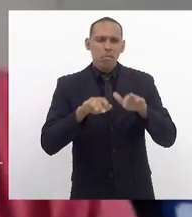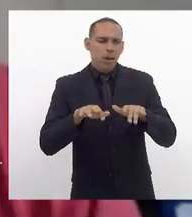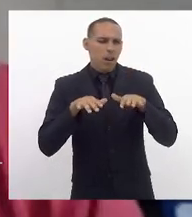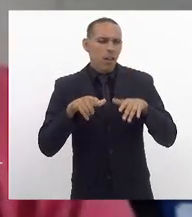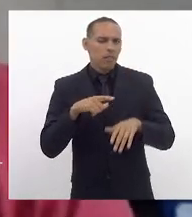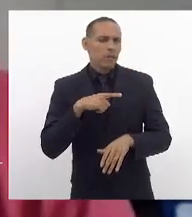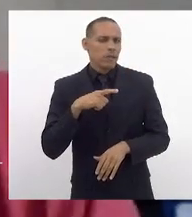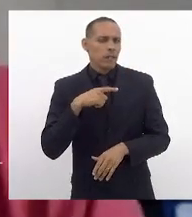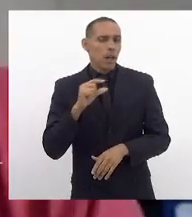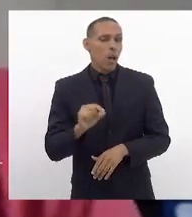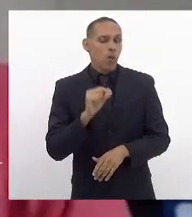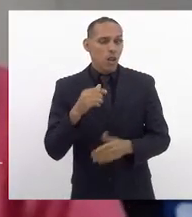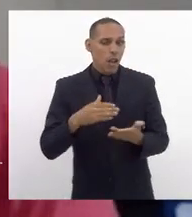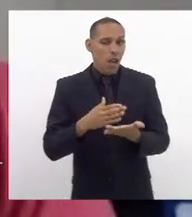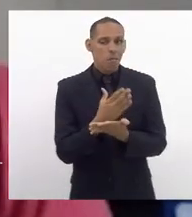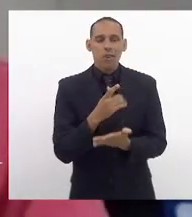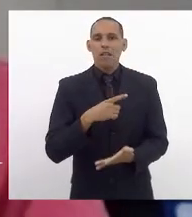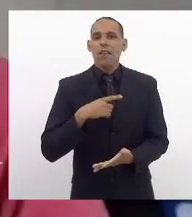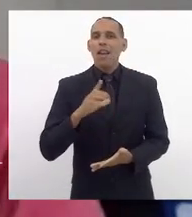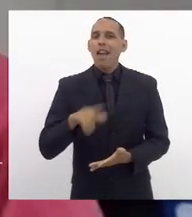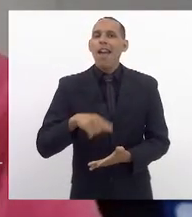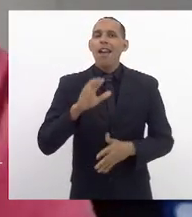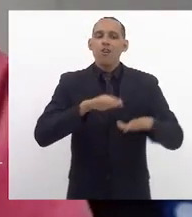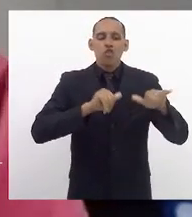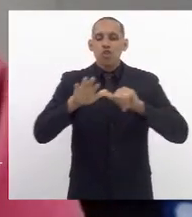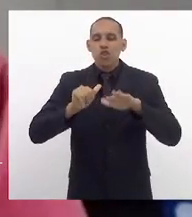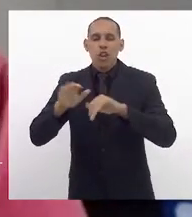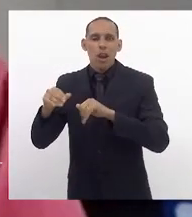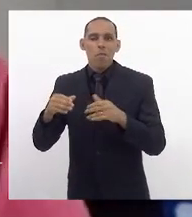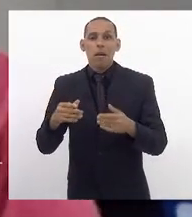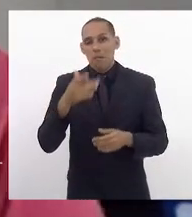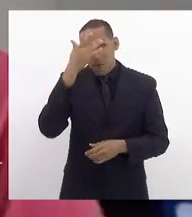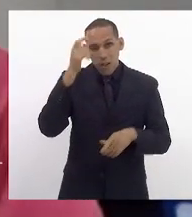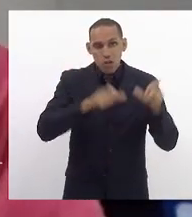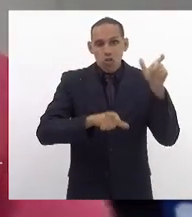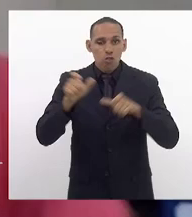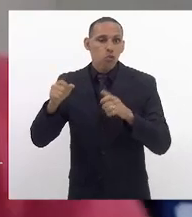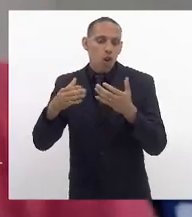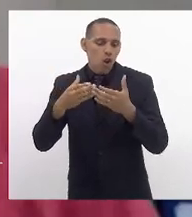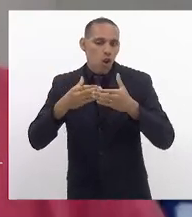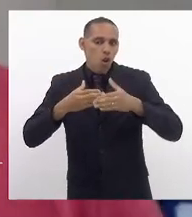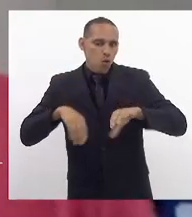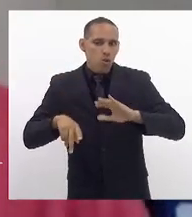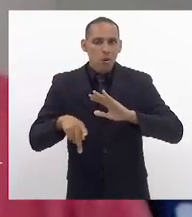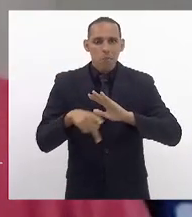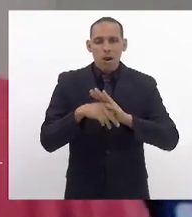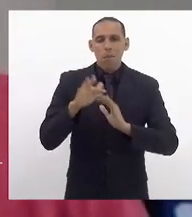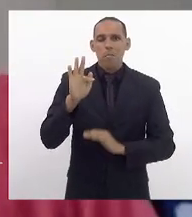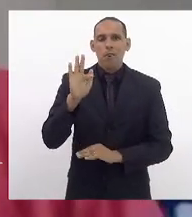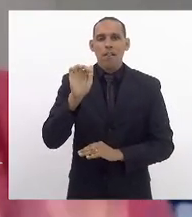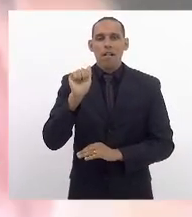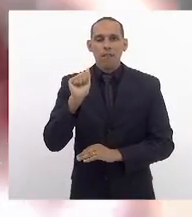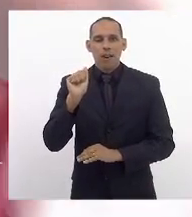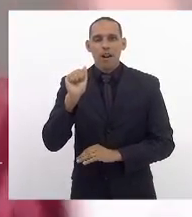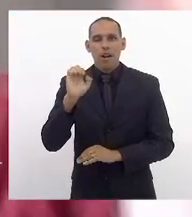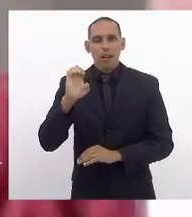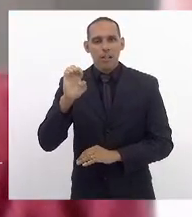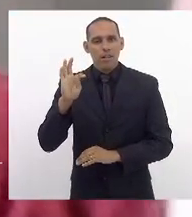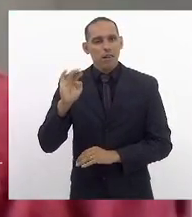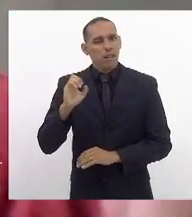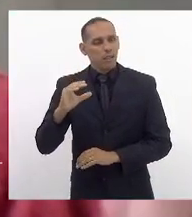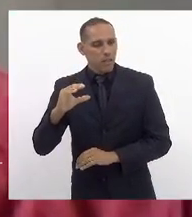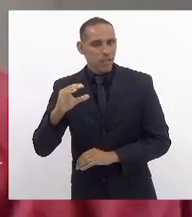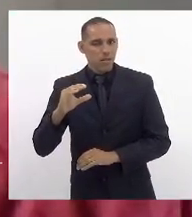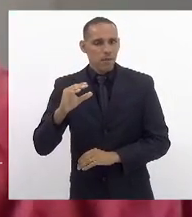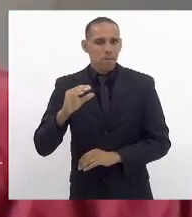aprovada sobre a convocação dos concursados da FAETEC. Então, três aspectos estruturantes que têm a ver com essa